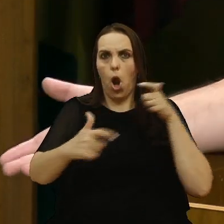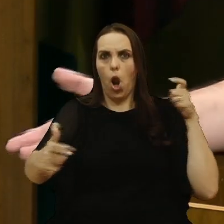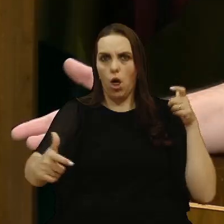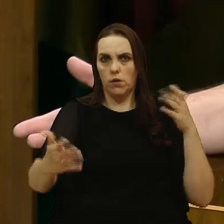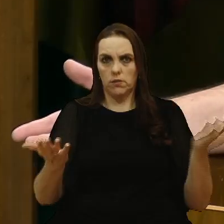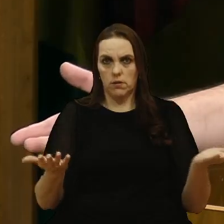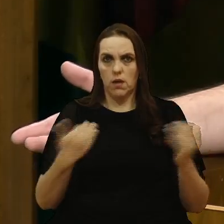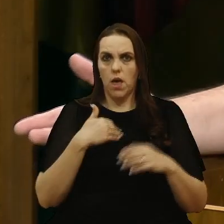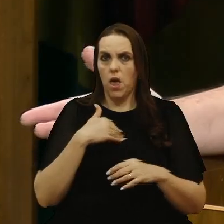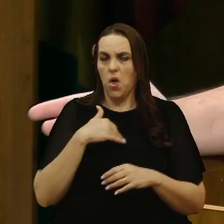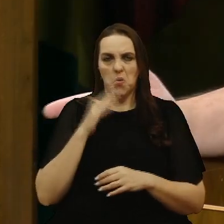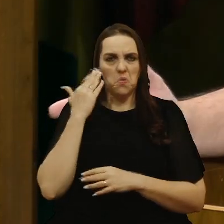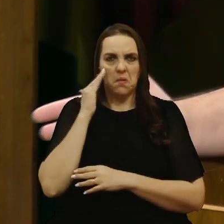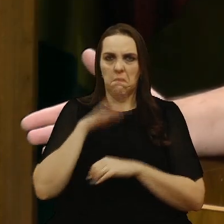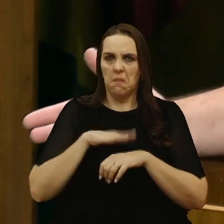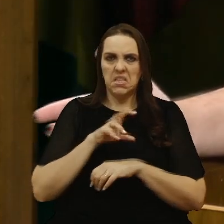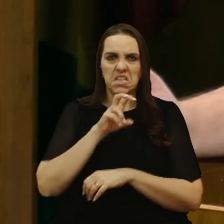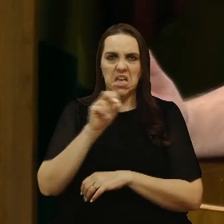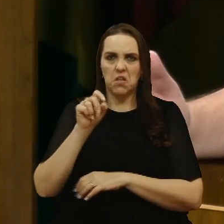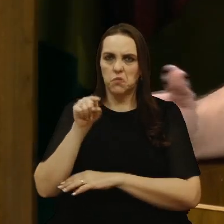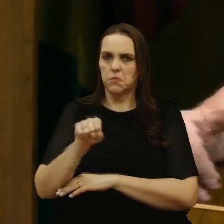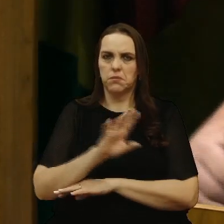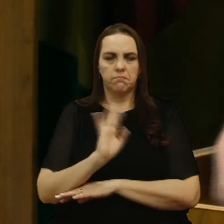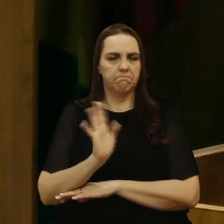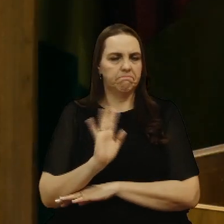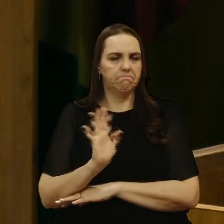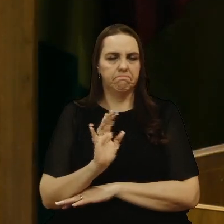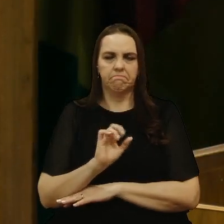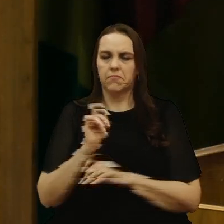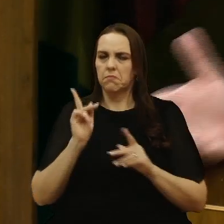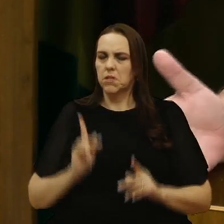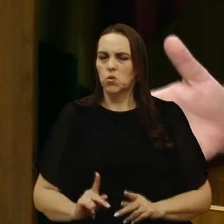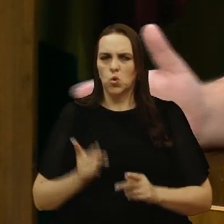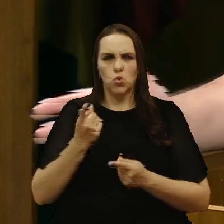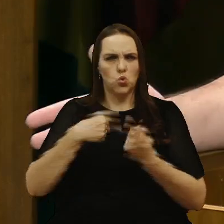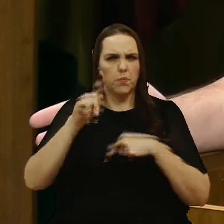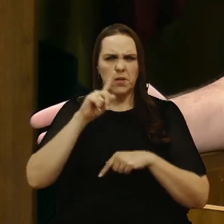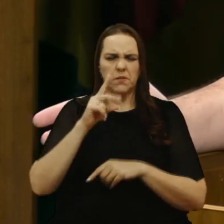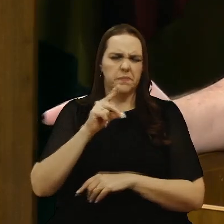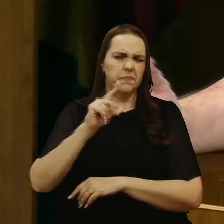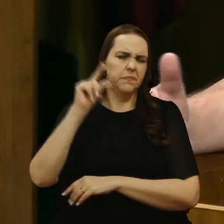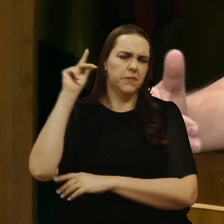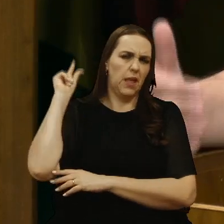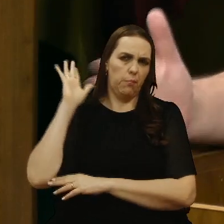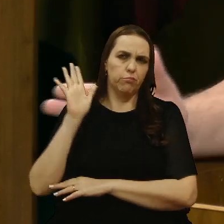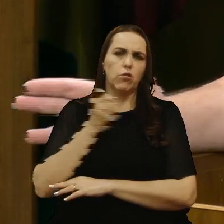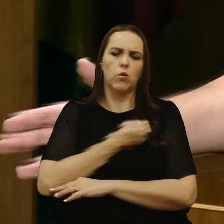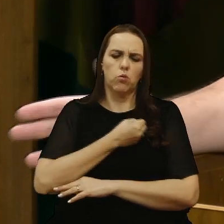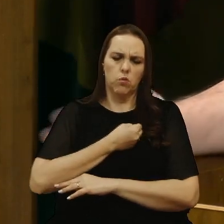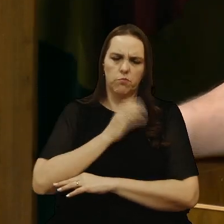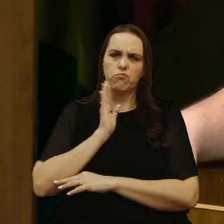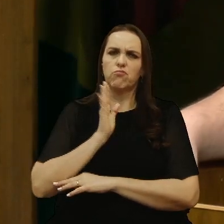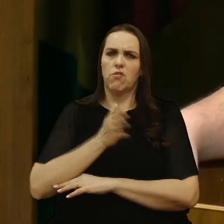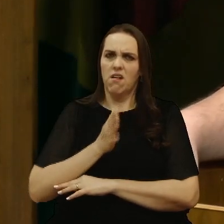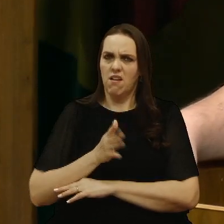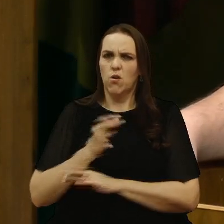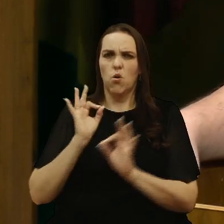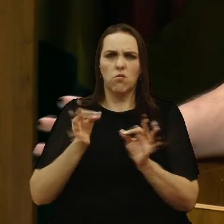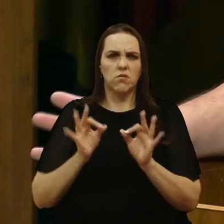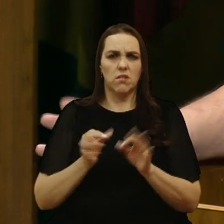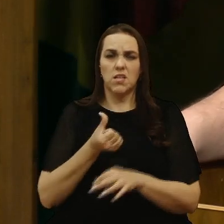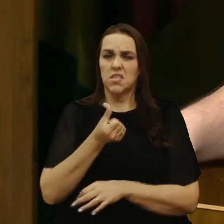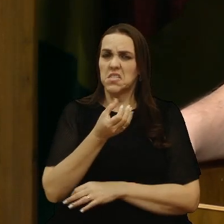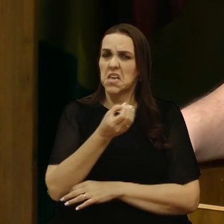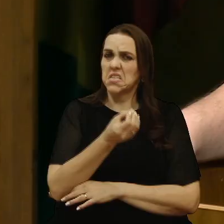Eu não me convenço mais que Caxias tem 500 mil habitantes, eu acho que esse número a gente já passou há muito tempo. né? Nós já cruzamos aí certamente a linha dos